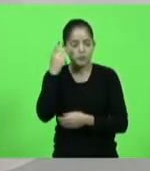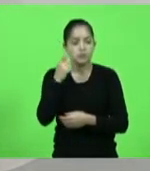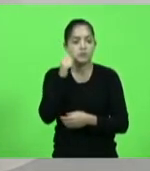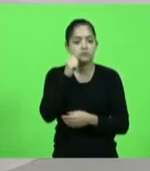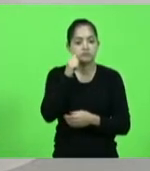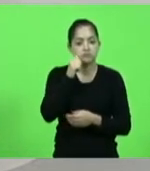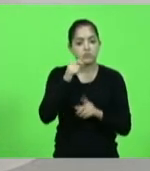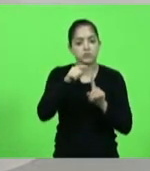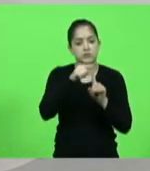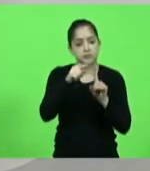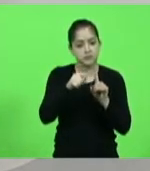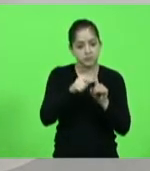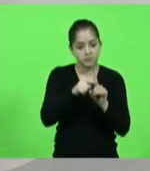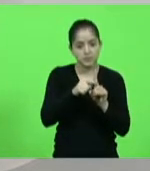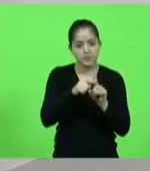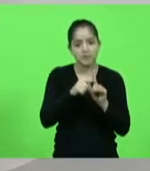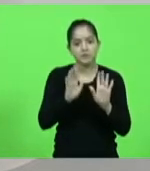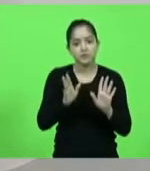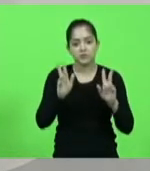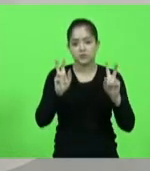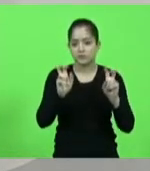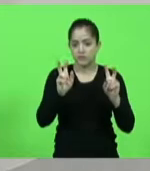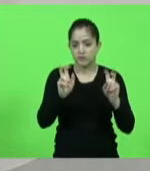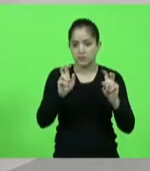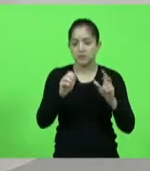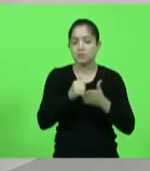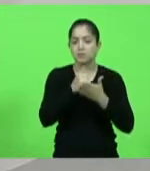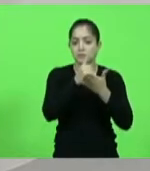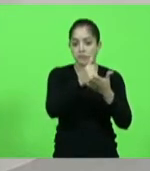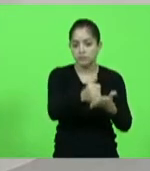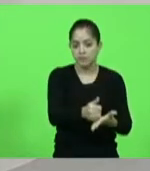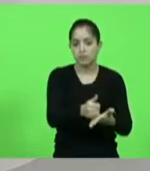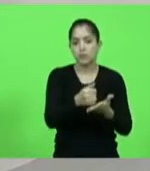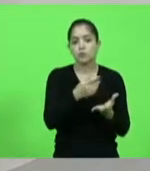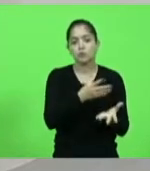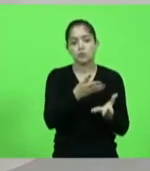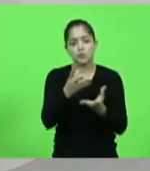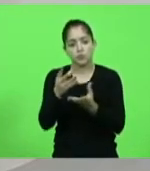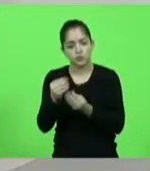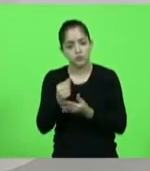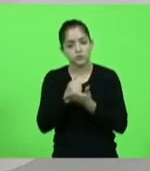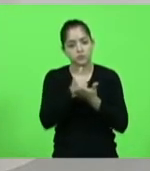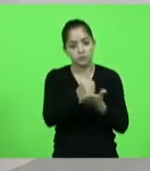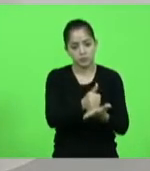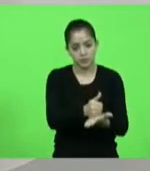foi palco nessa casa e que recebeu a contribuição de muitos colegas.